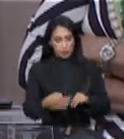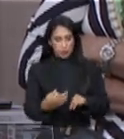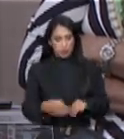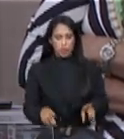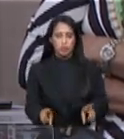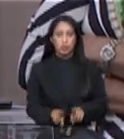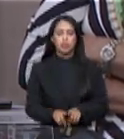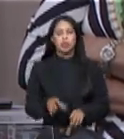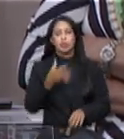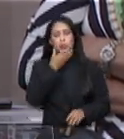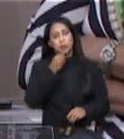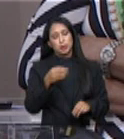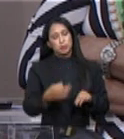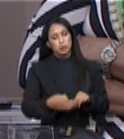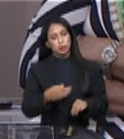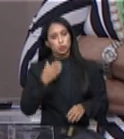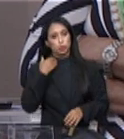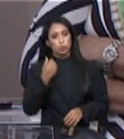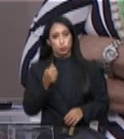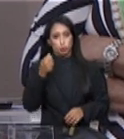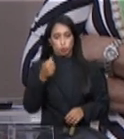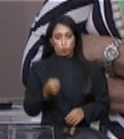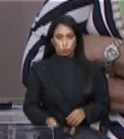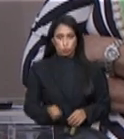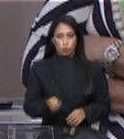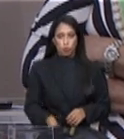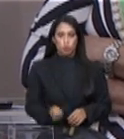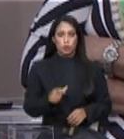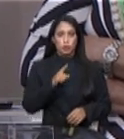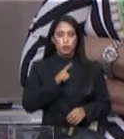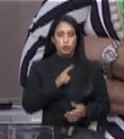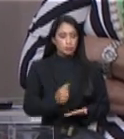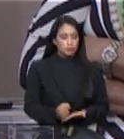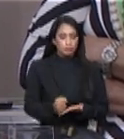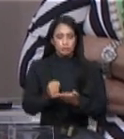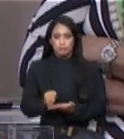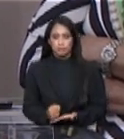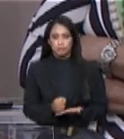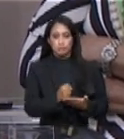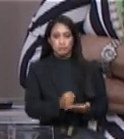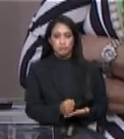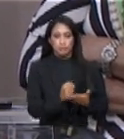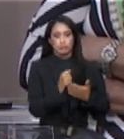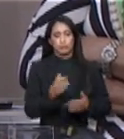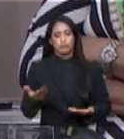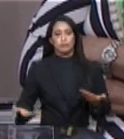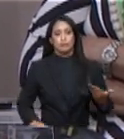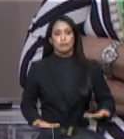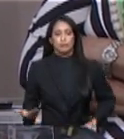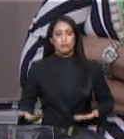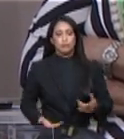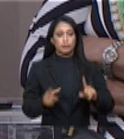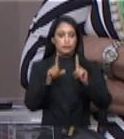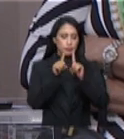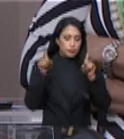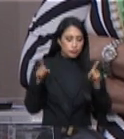ministros, pelas juízas e pelos juízes, pelas assessoras e assessores, servidoras e